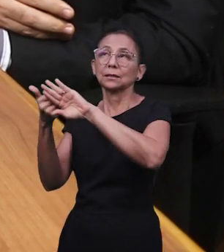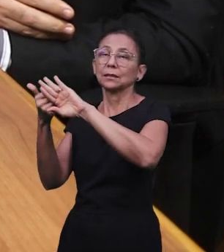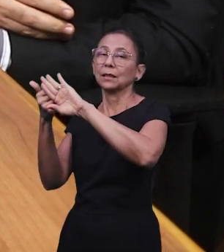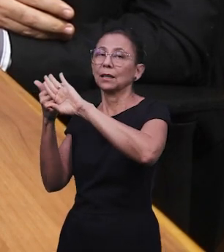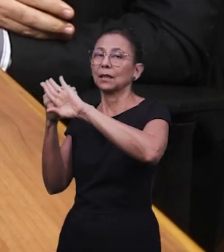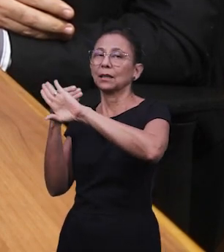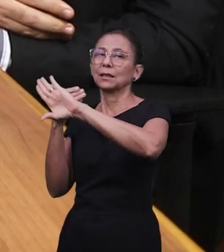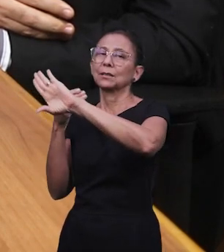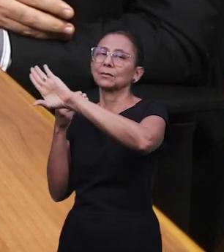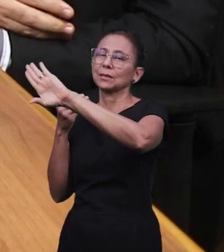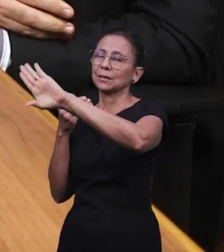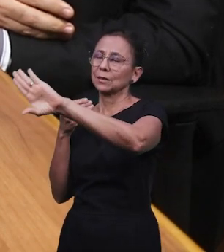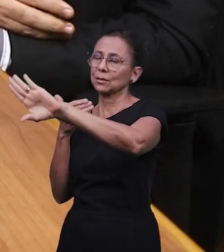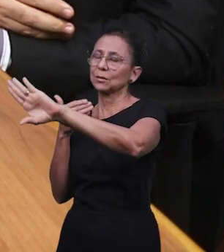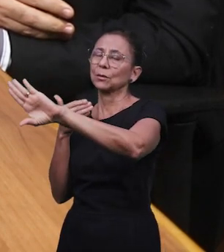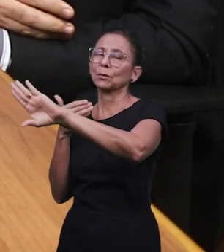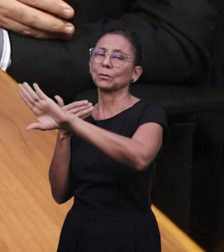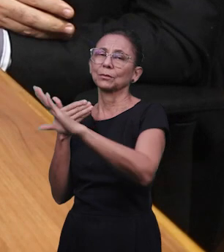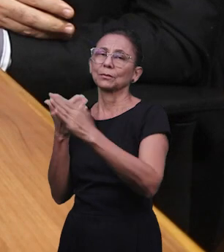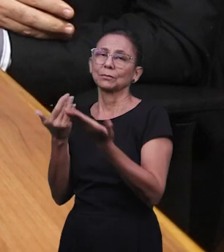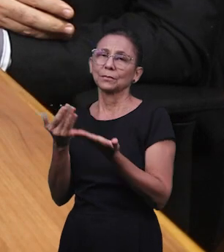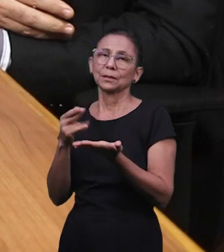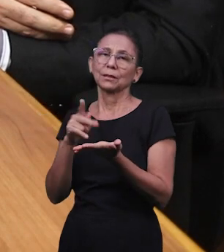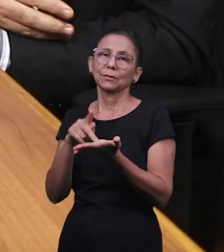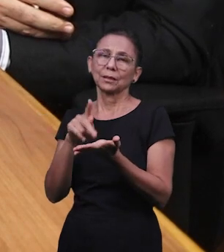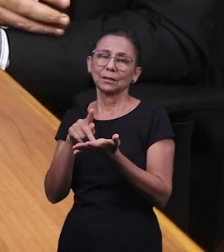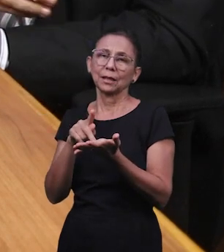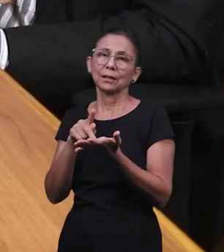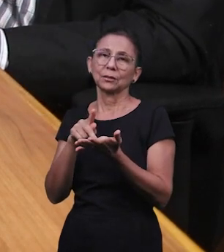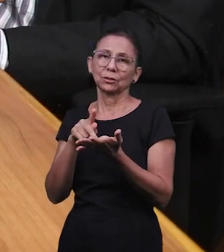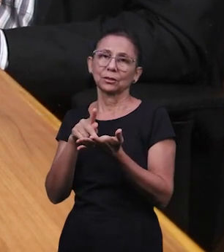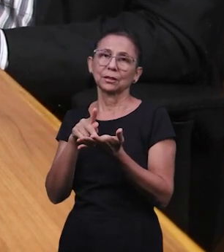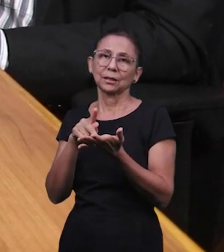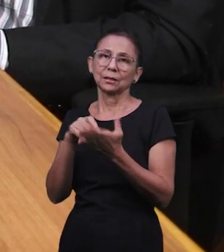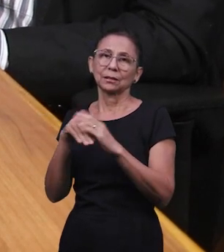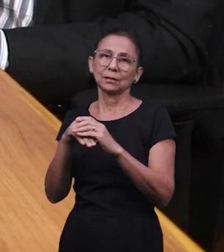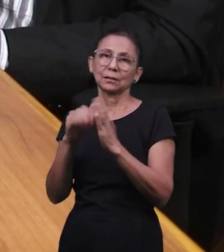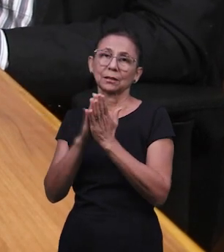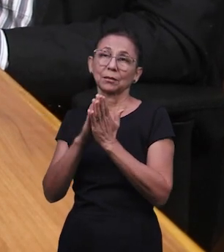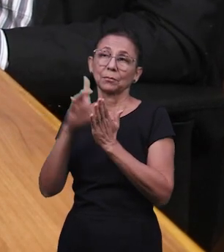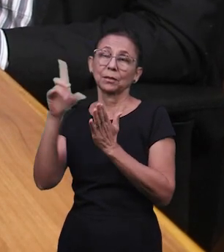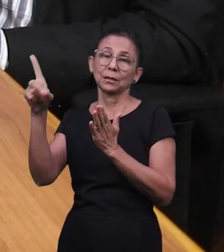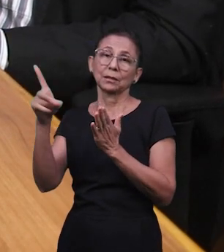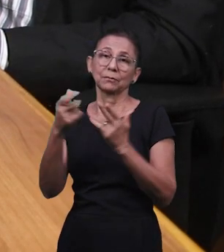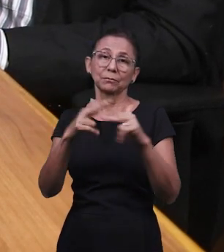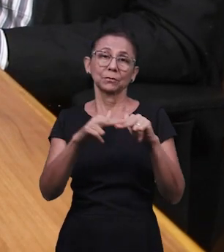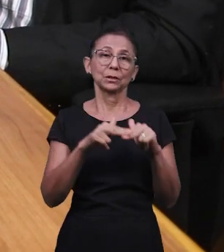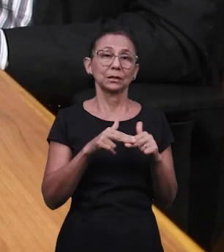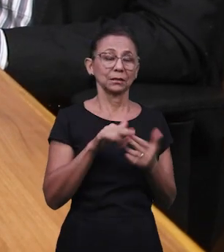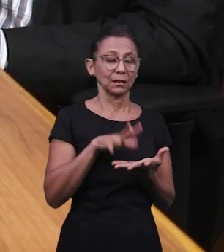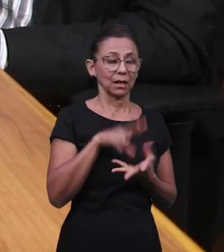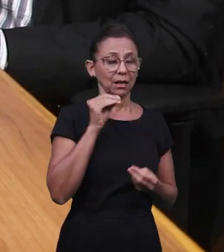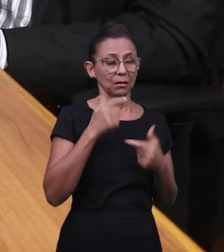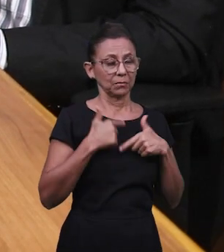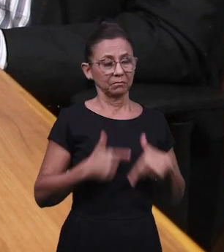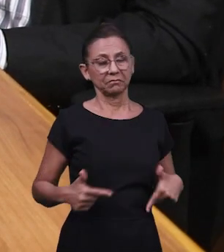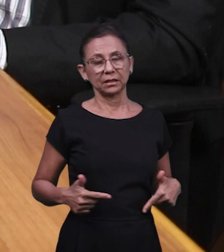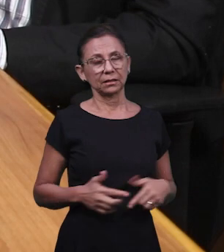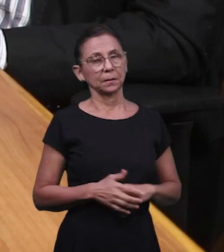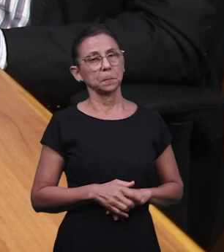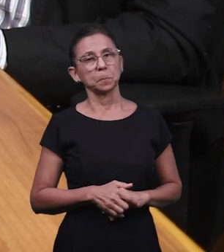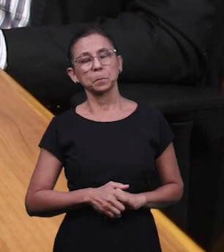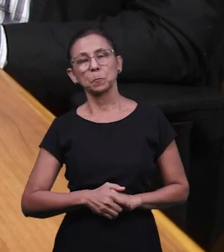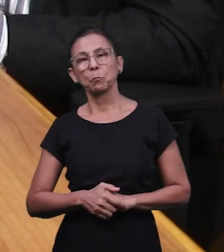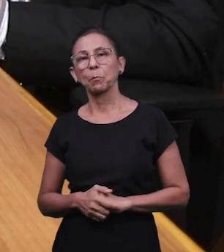afastou daquilo que é a verdade, e por isso ele não se satisfaz, o homem não